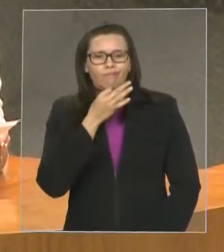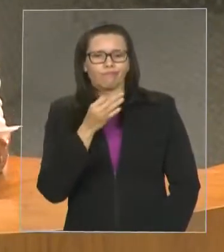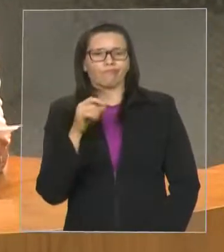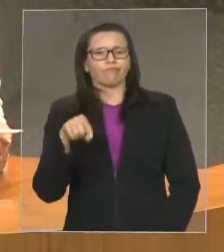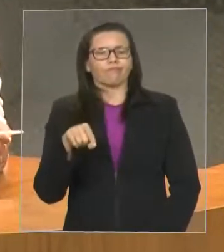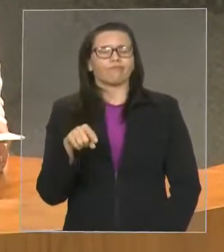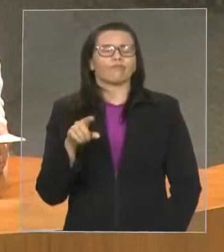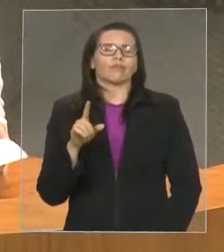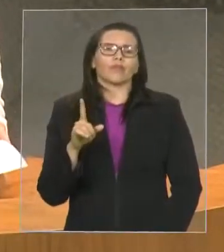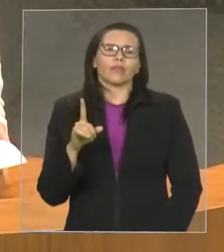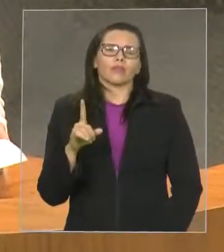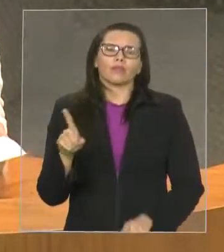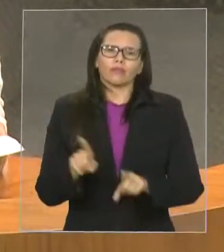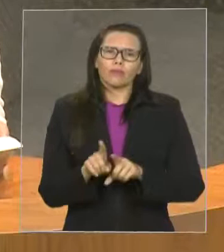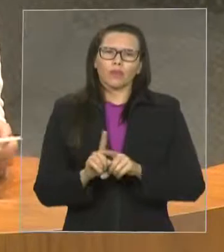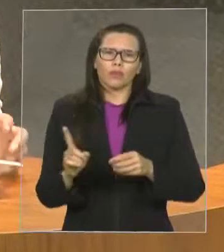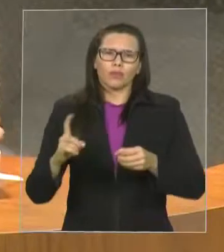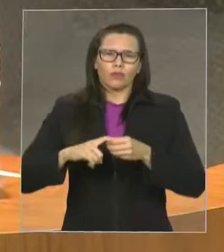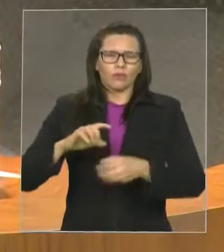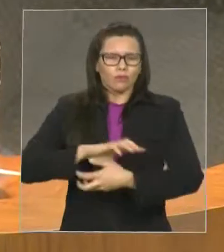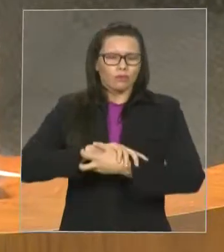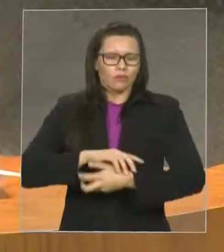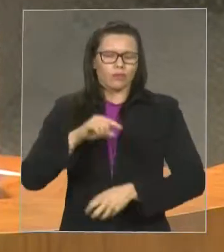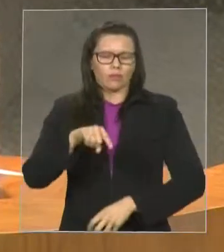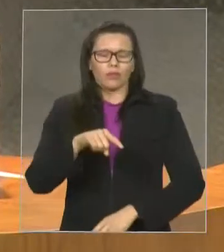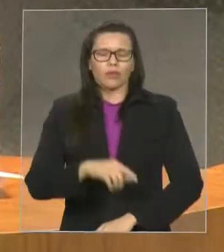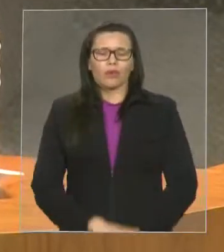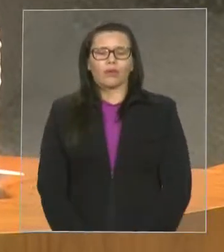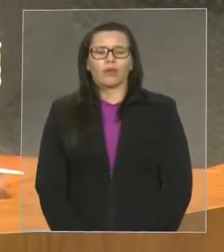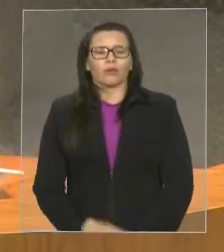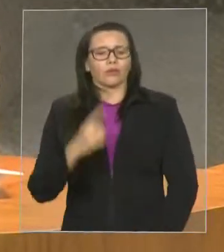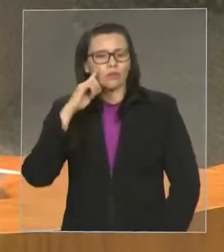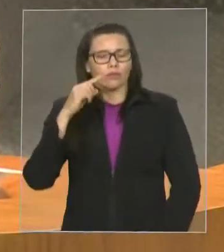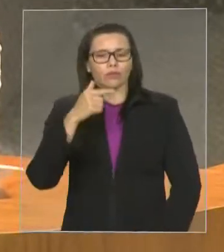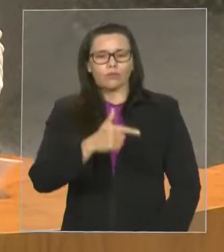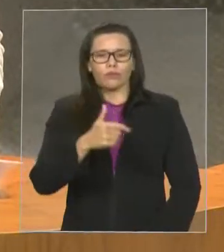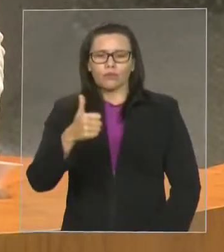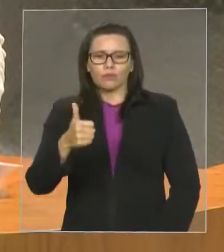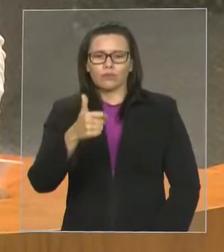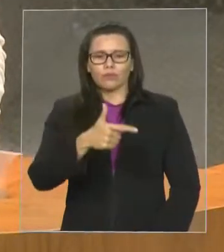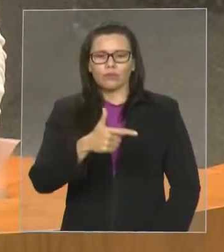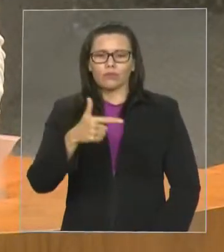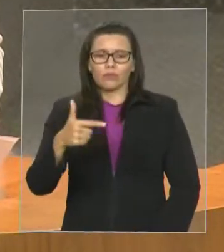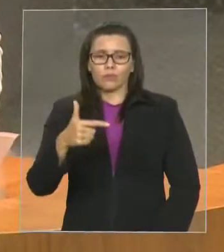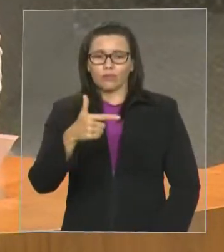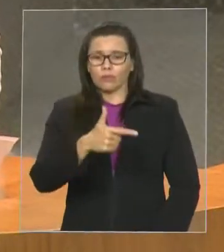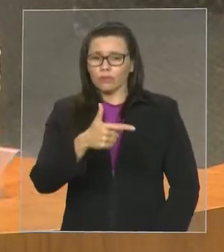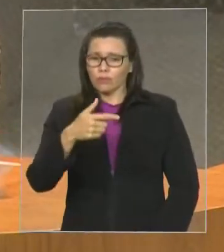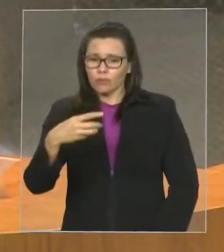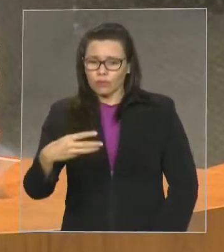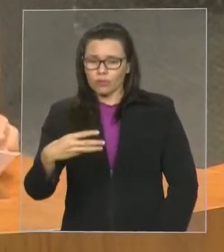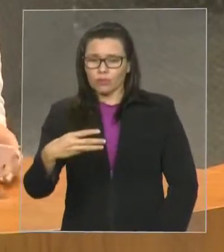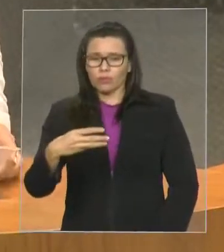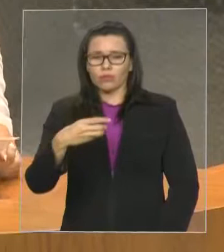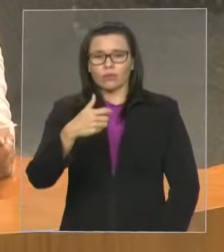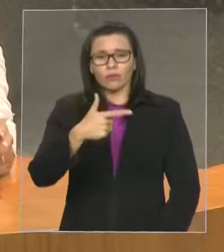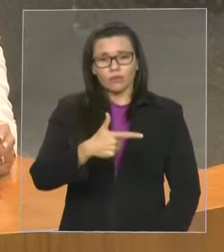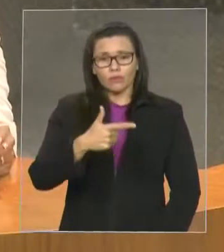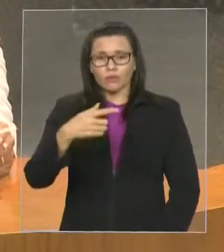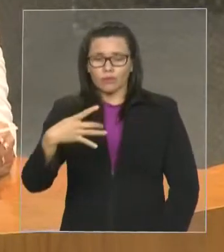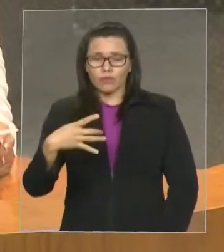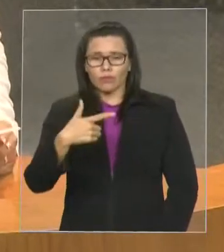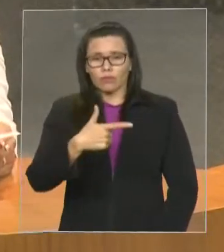Buriticupu, que acontecerá no dia 21, 22, 23, 24 e 25 de novembro, no